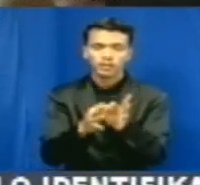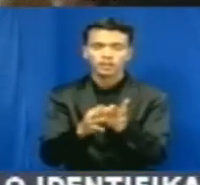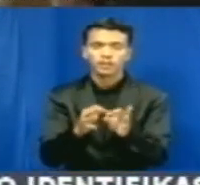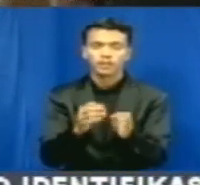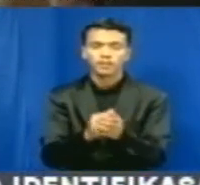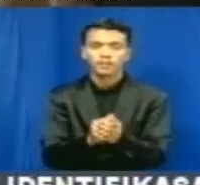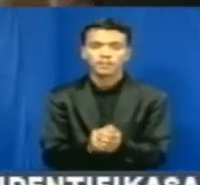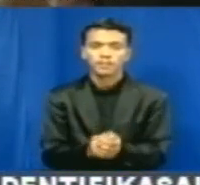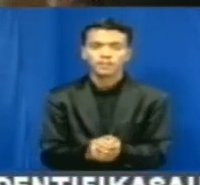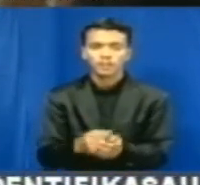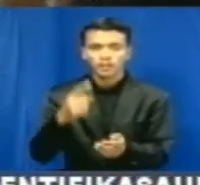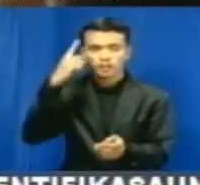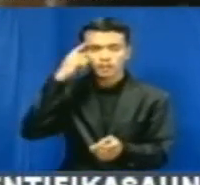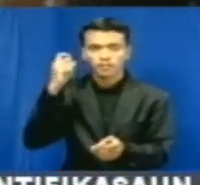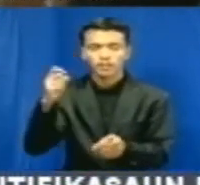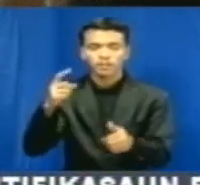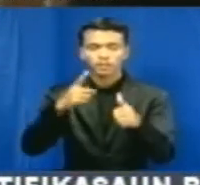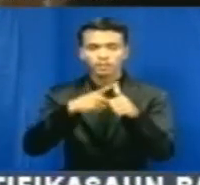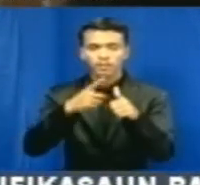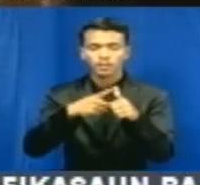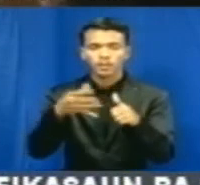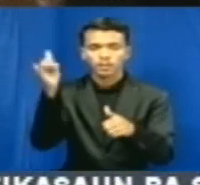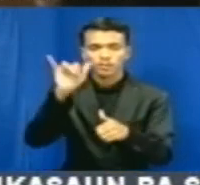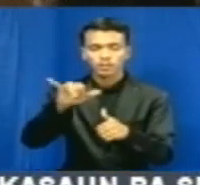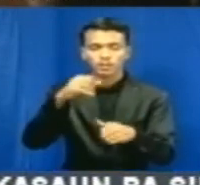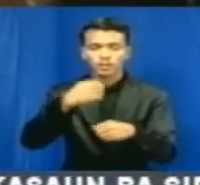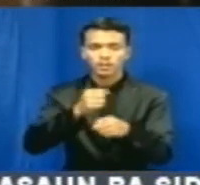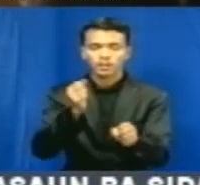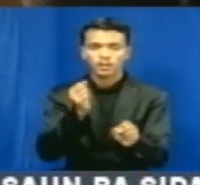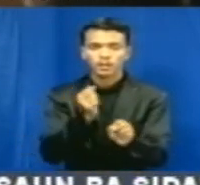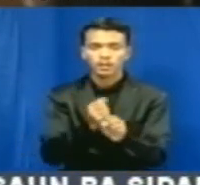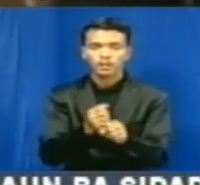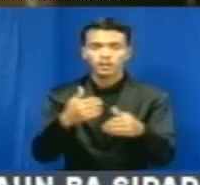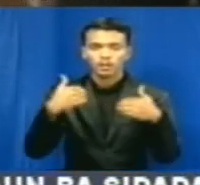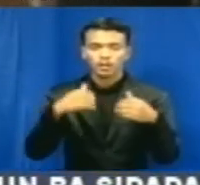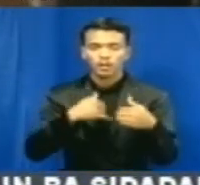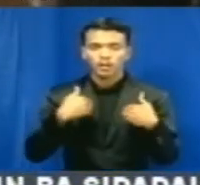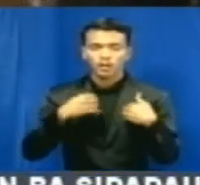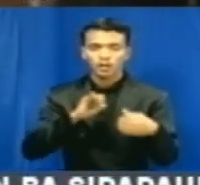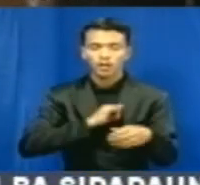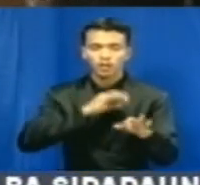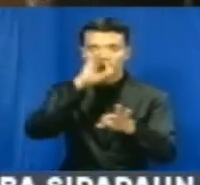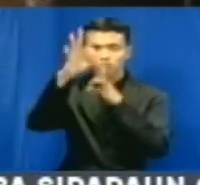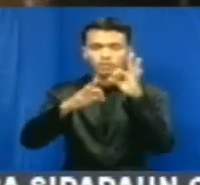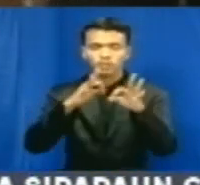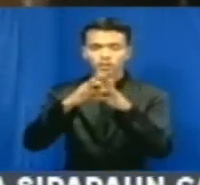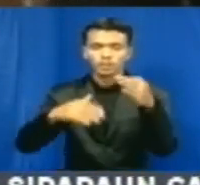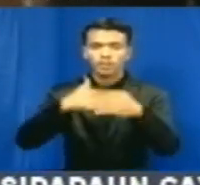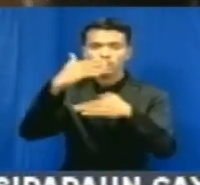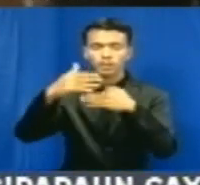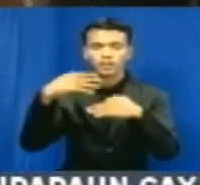serneno. Também não foi a primeira vez, se era halo. E eu espero que ataque boa, outro hadia, e está muito